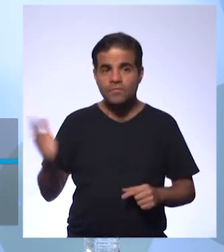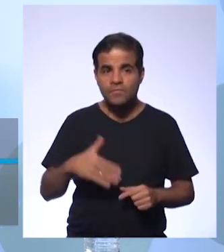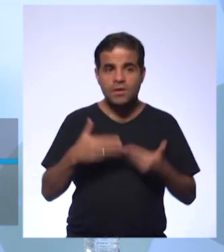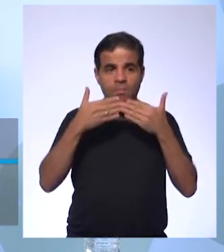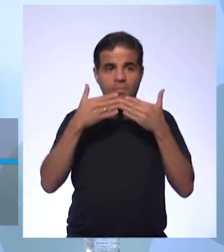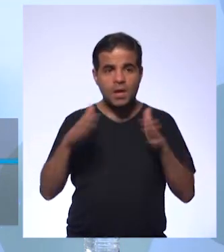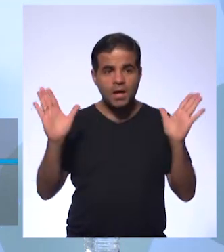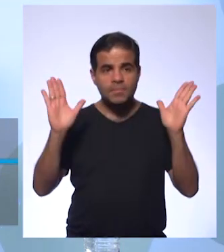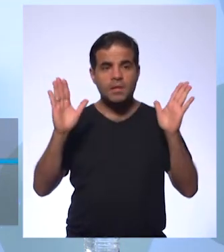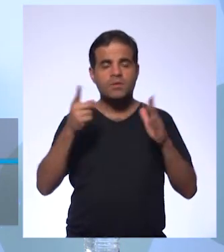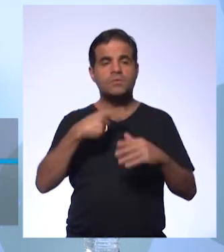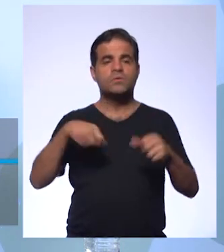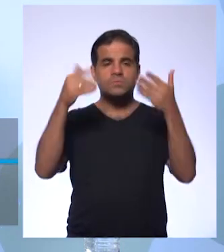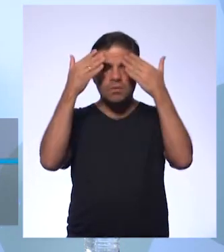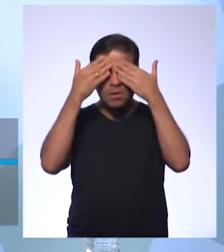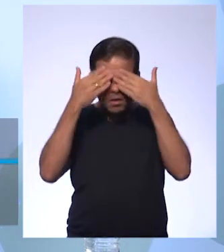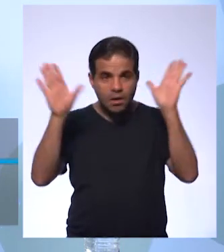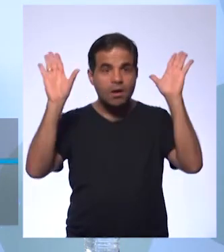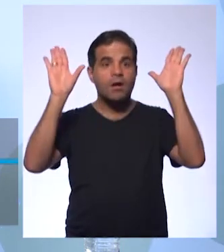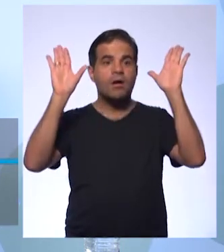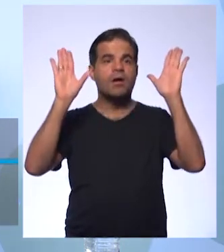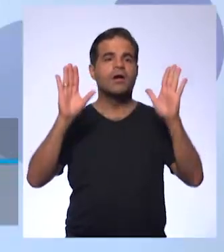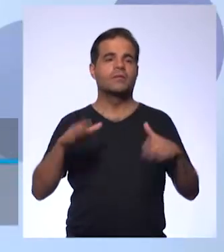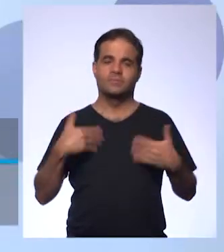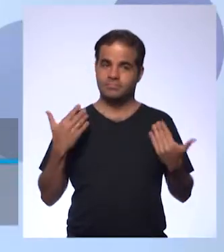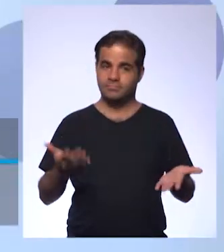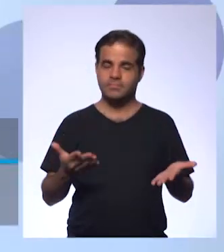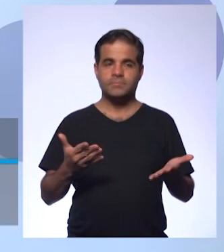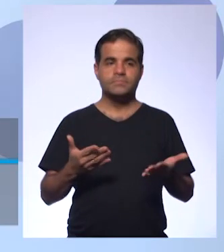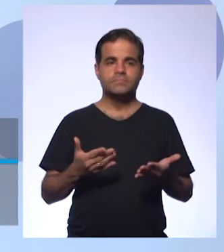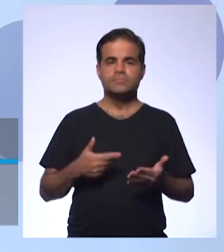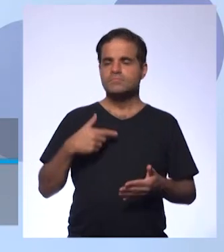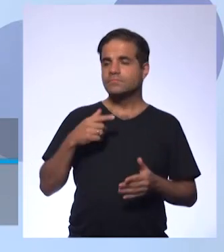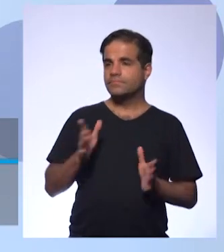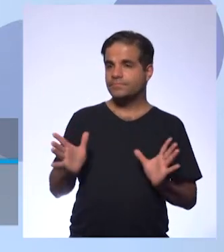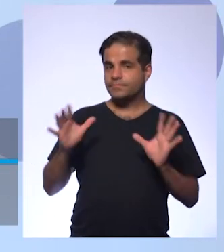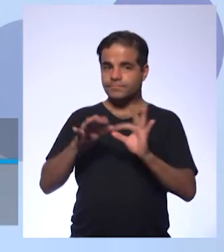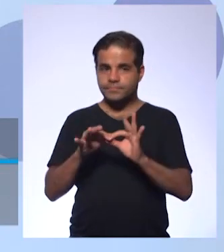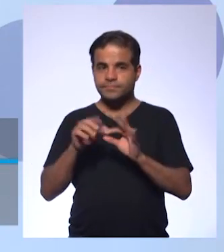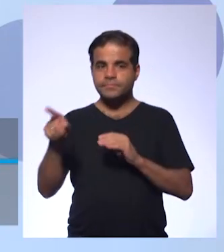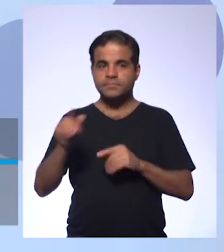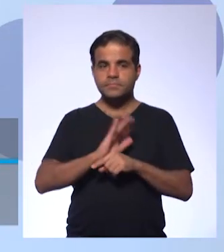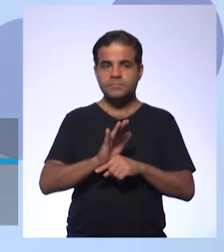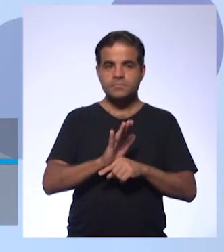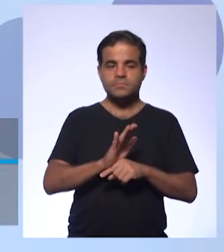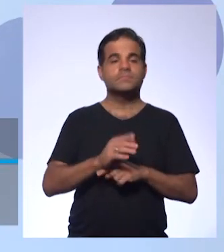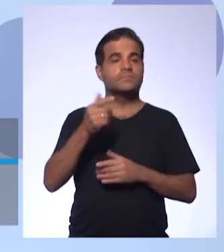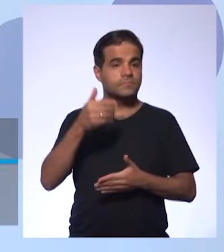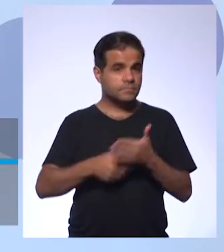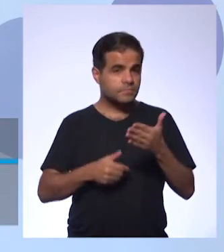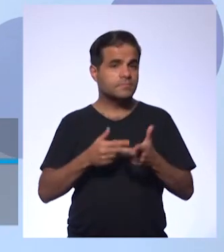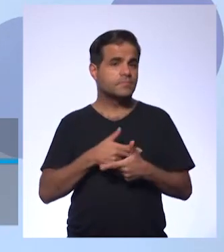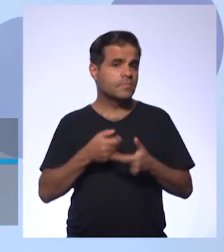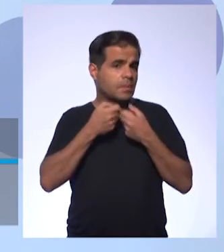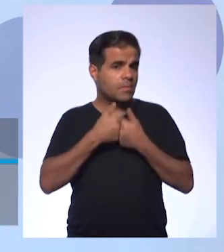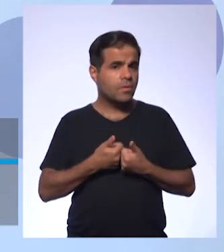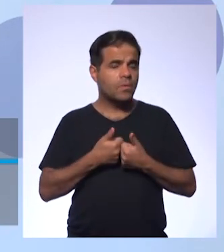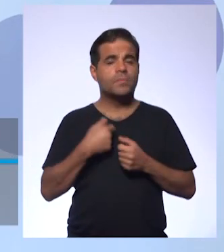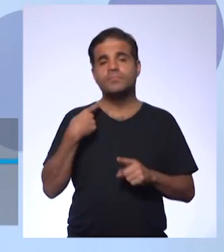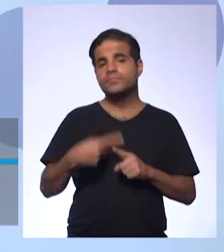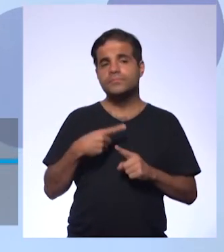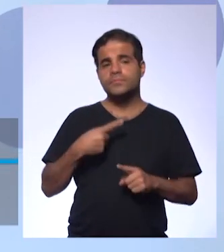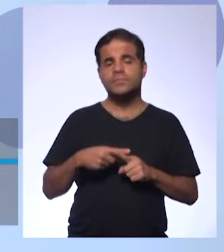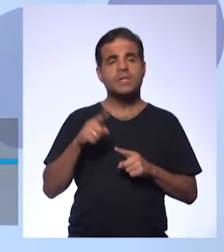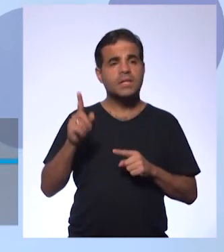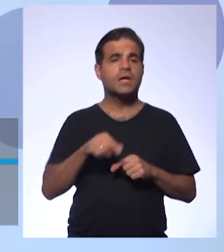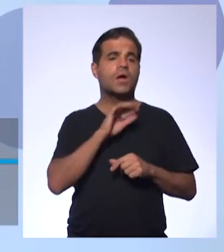abrir os nossos olhos também. Acredito que o que está elencando como algo ruim no filme é uma coisa até que boa, porque ele